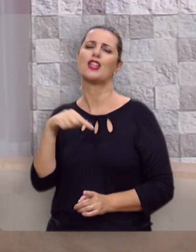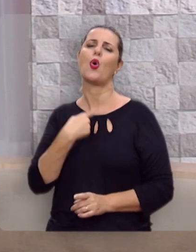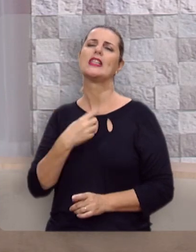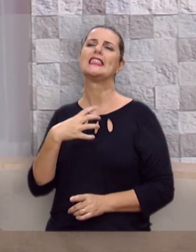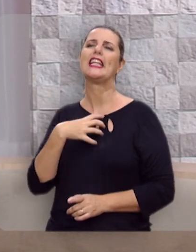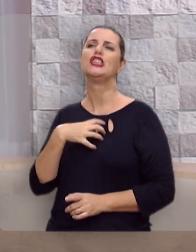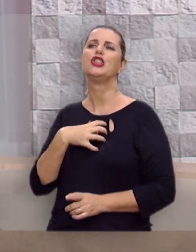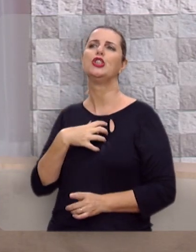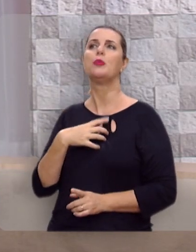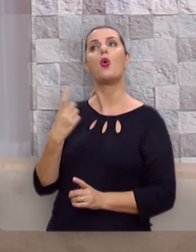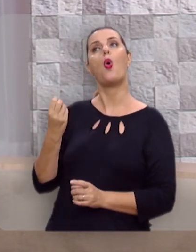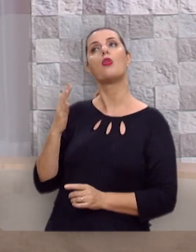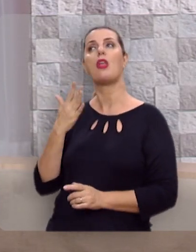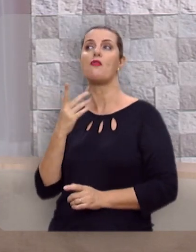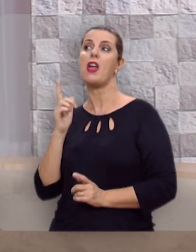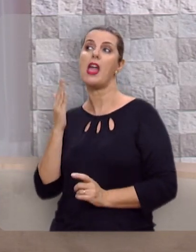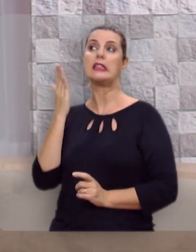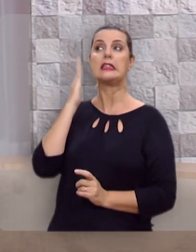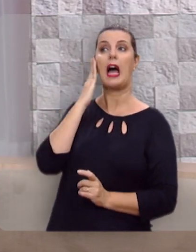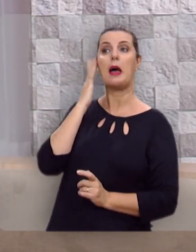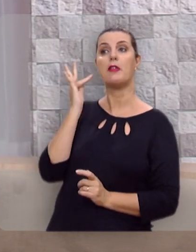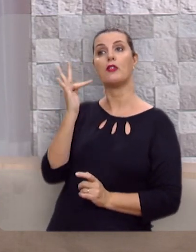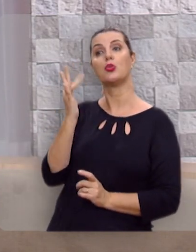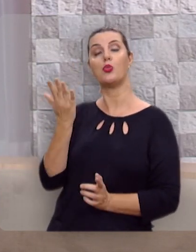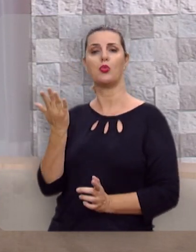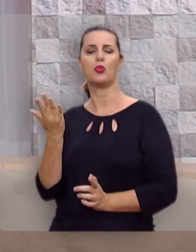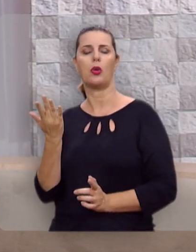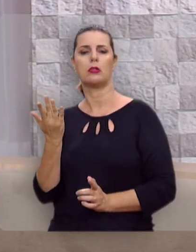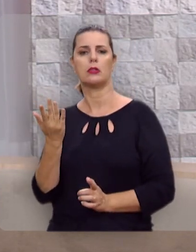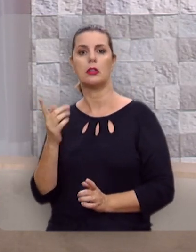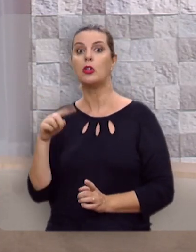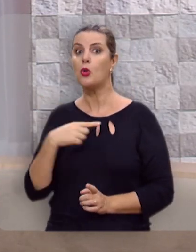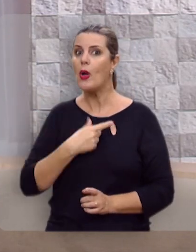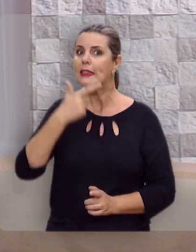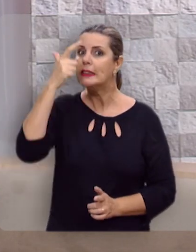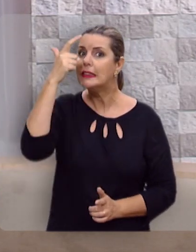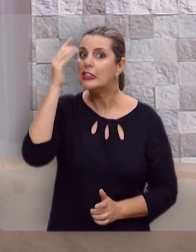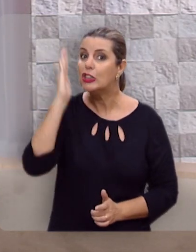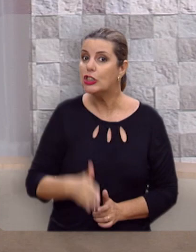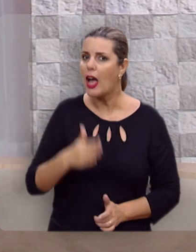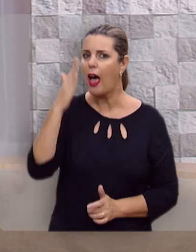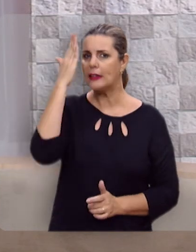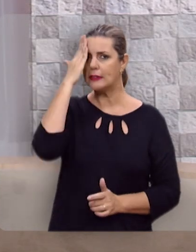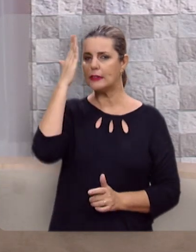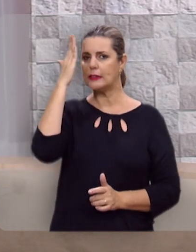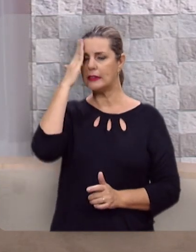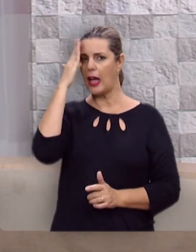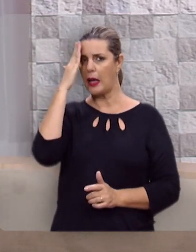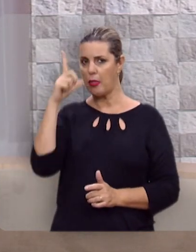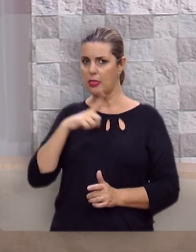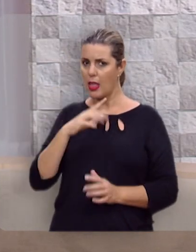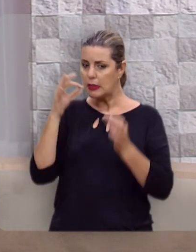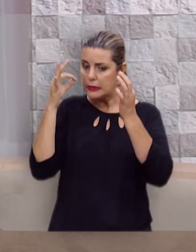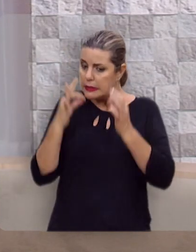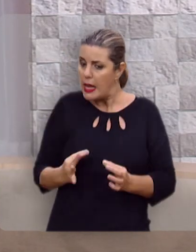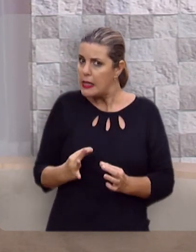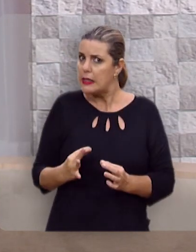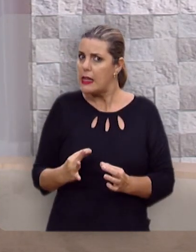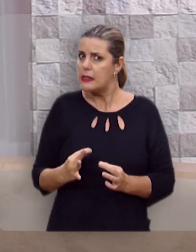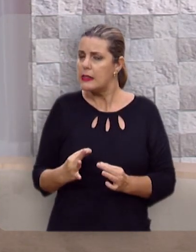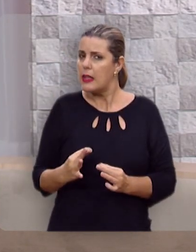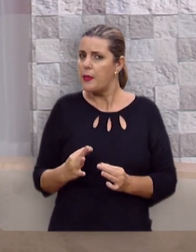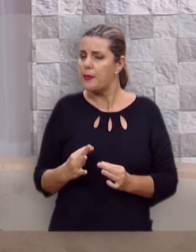nós sentimos ou cogitamos, mas ele diz nós sabemos. É uma convicção